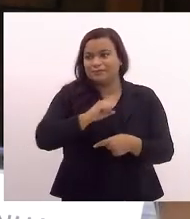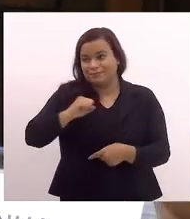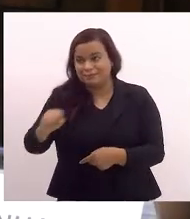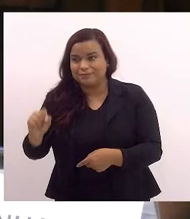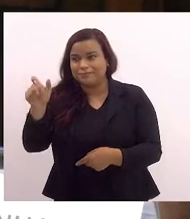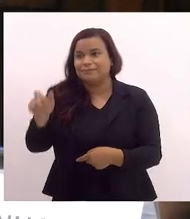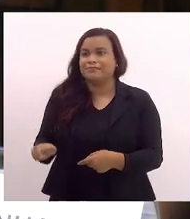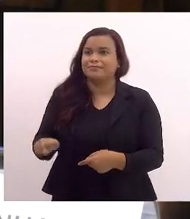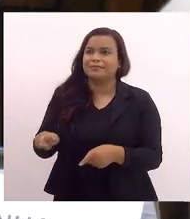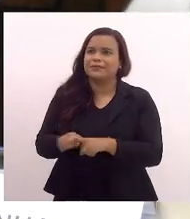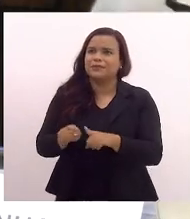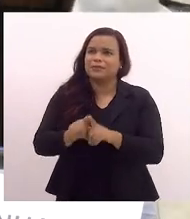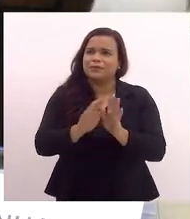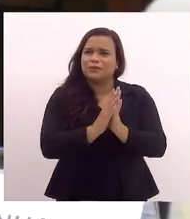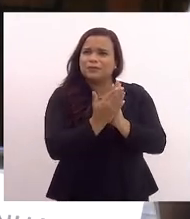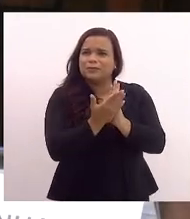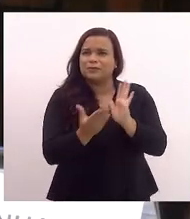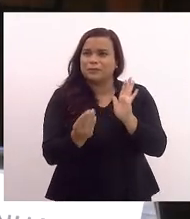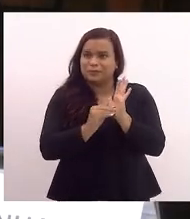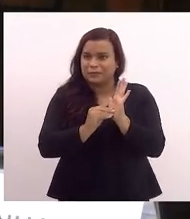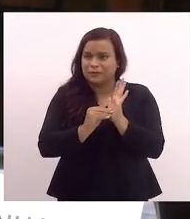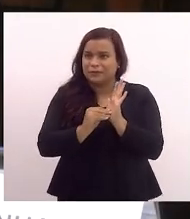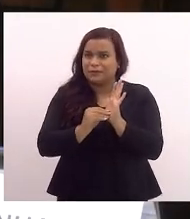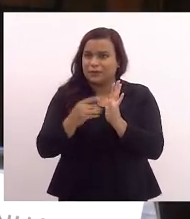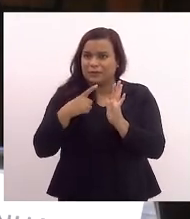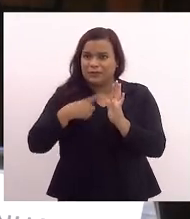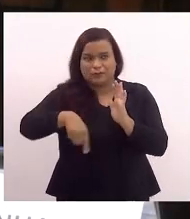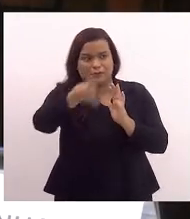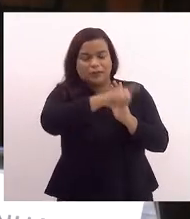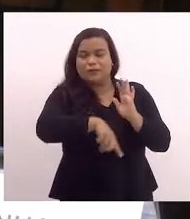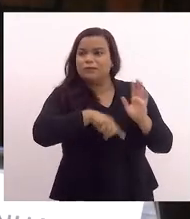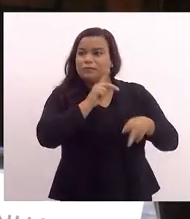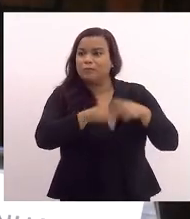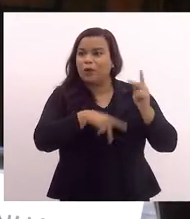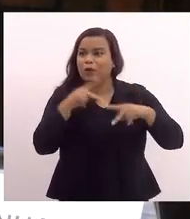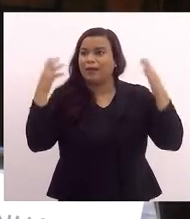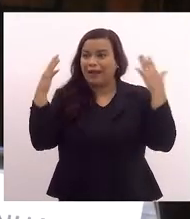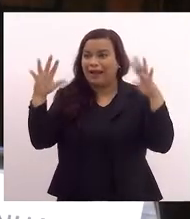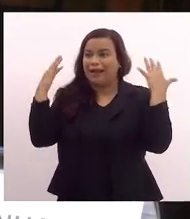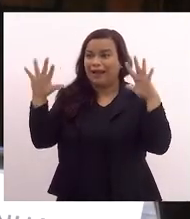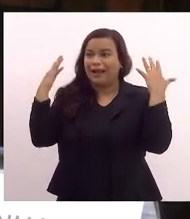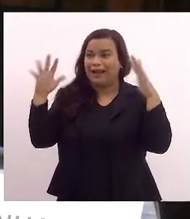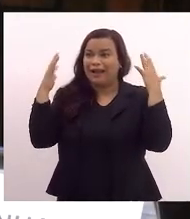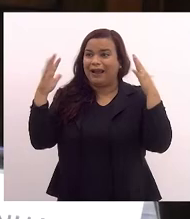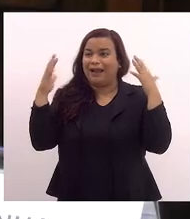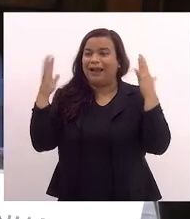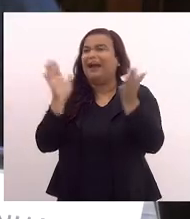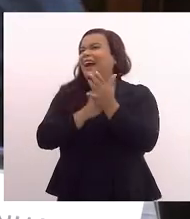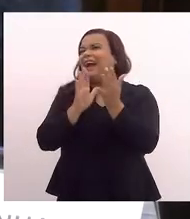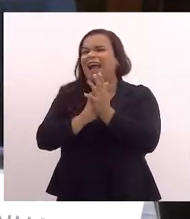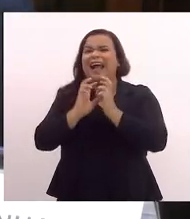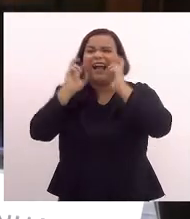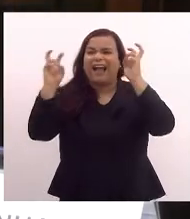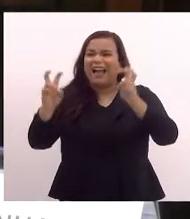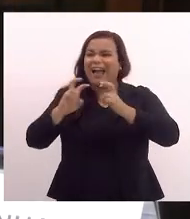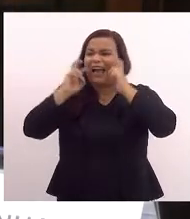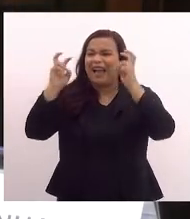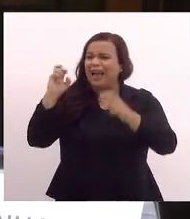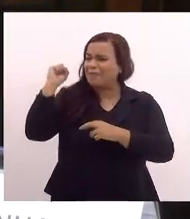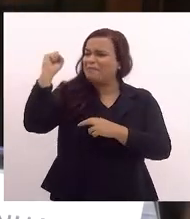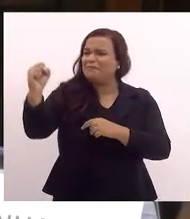o próprio texto bíblico, sob aplauso e comemoração de parte da população que dizia